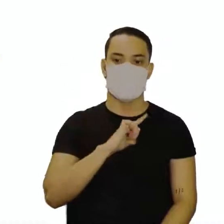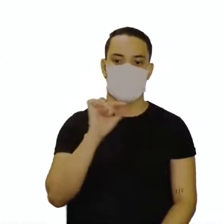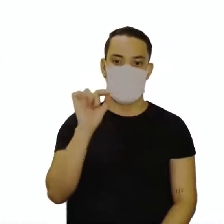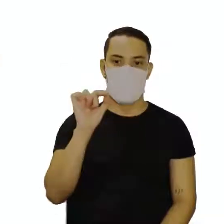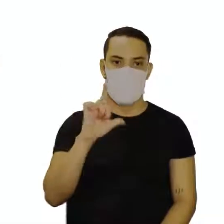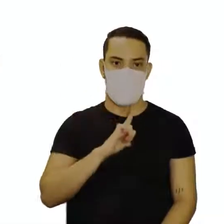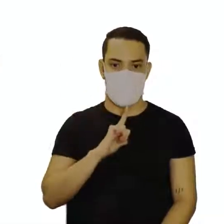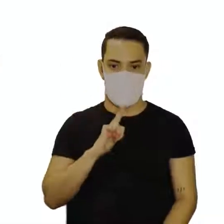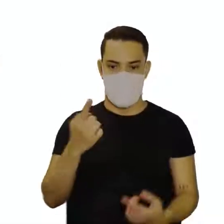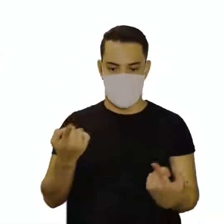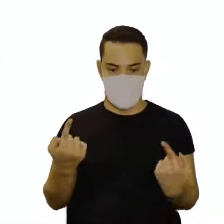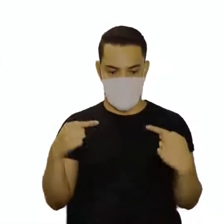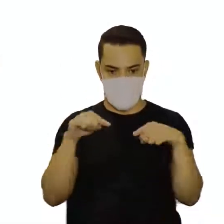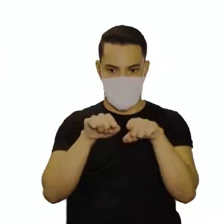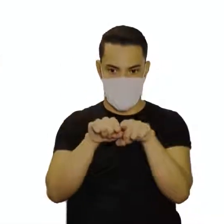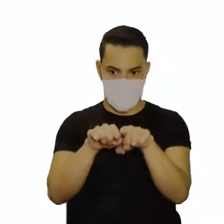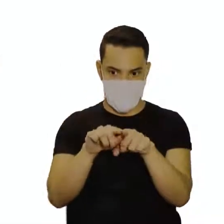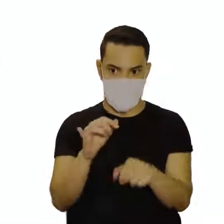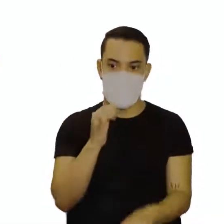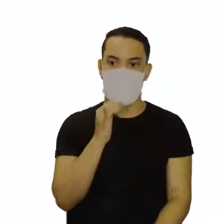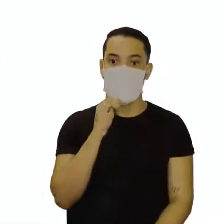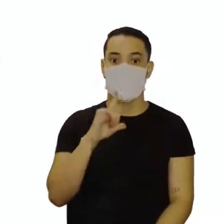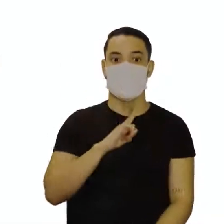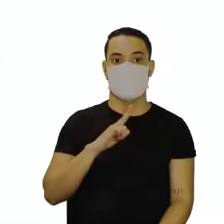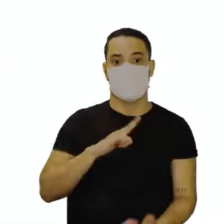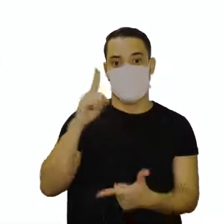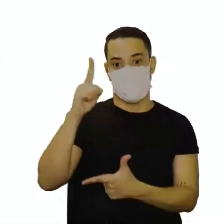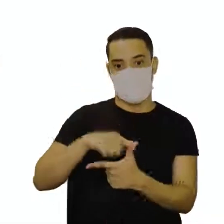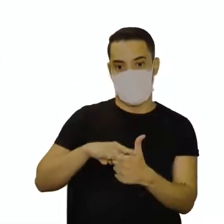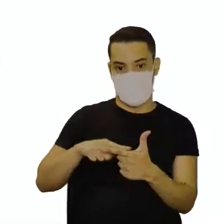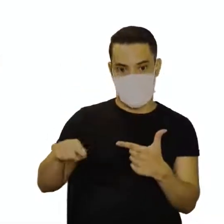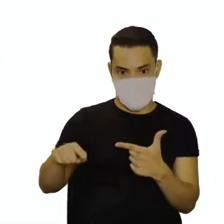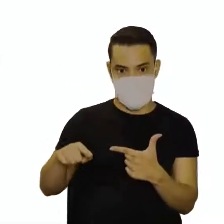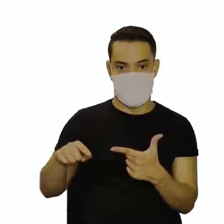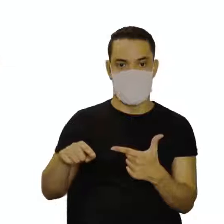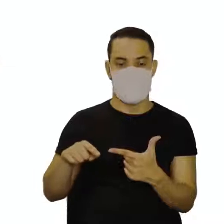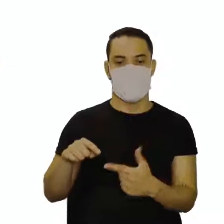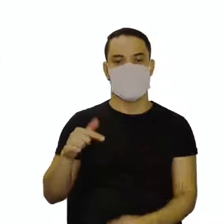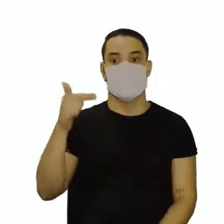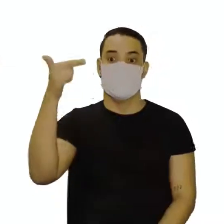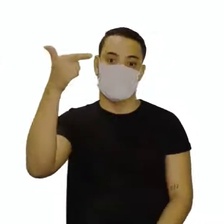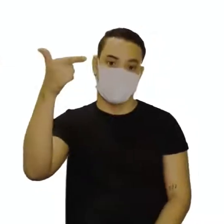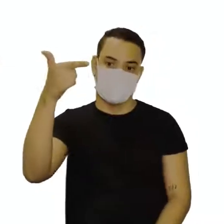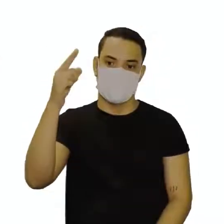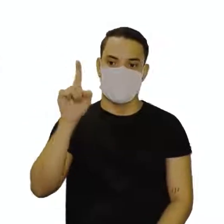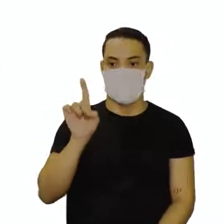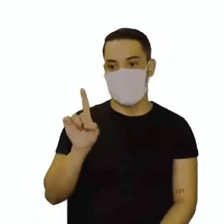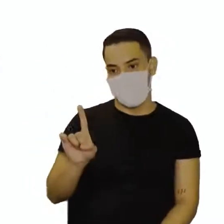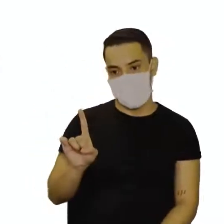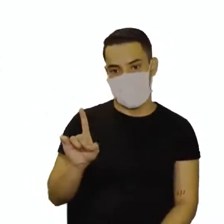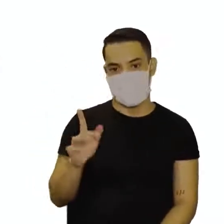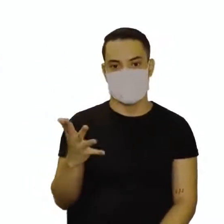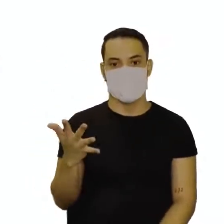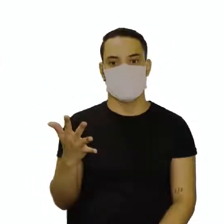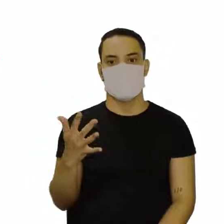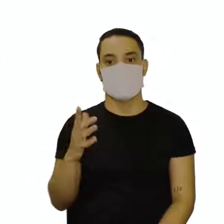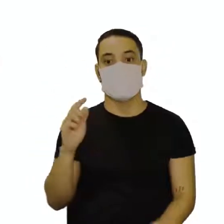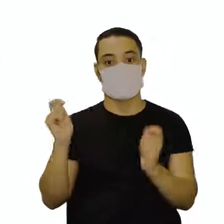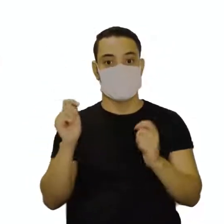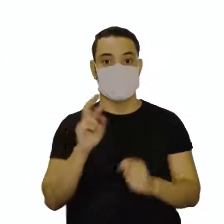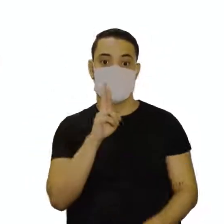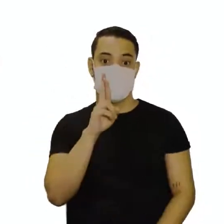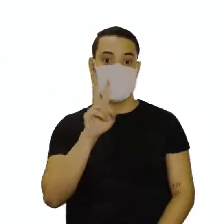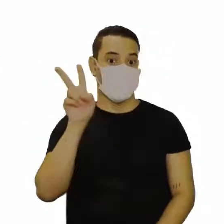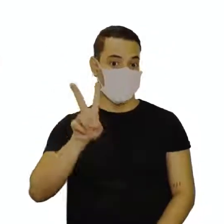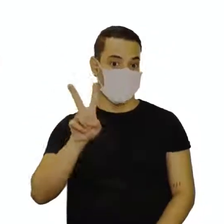uma constante. Por exemplo, se eu divido aqui, a tensão é 2, a corrente é 1. O que dá? Dá 2.